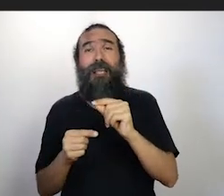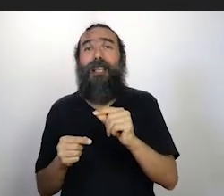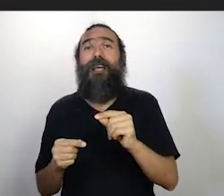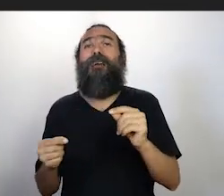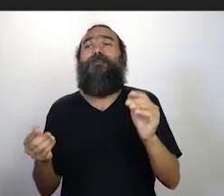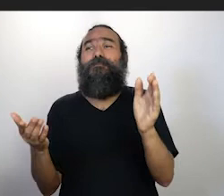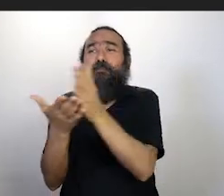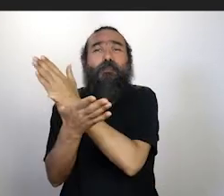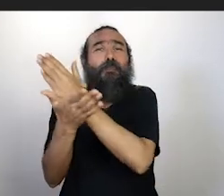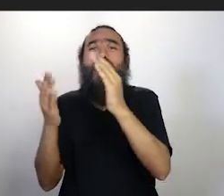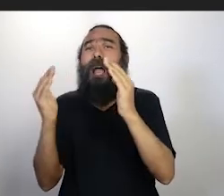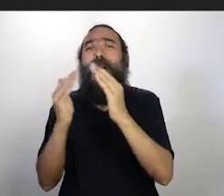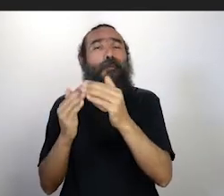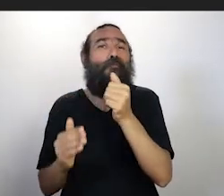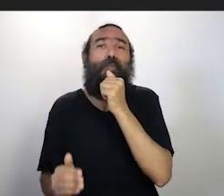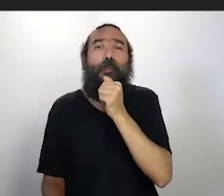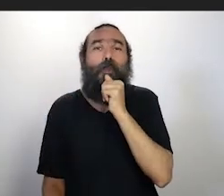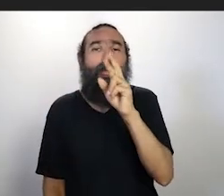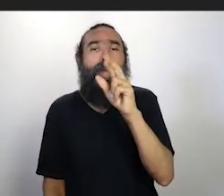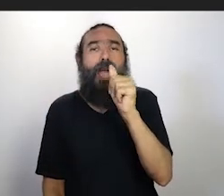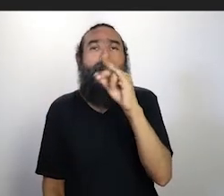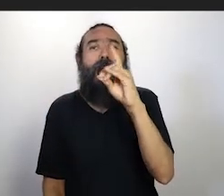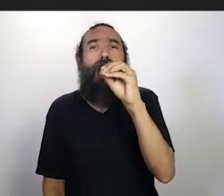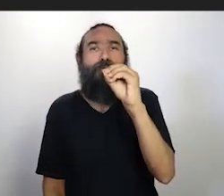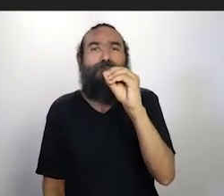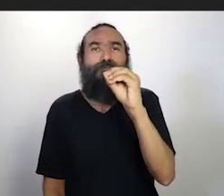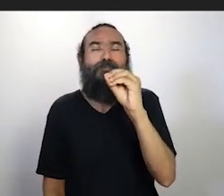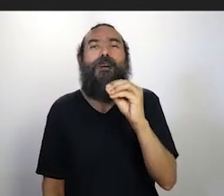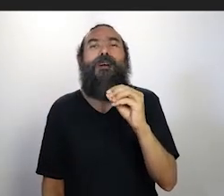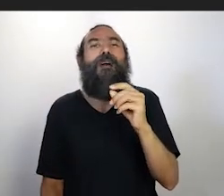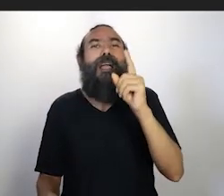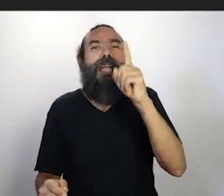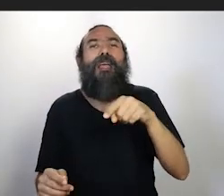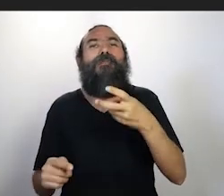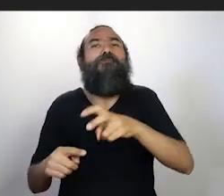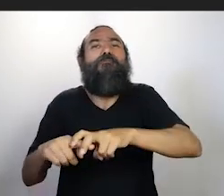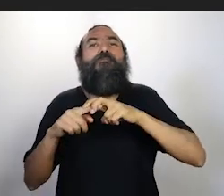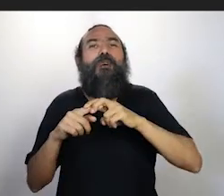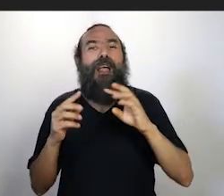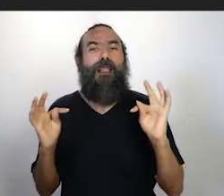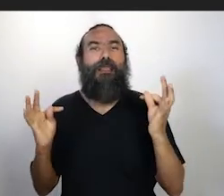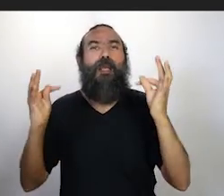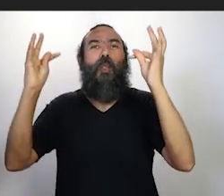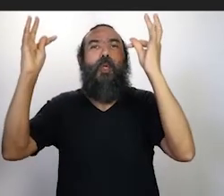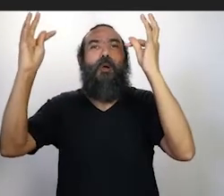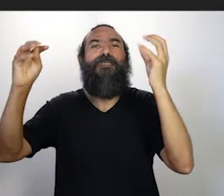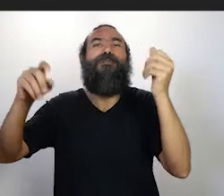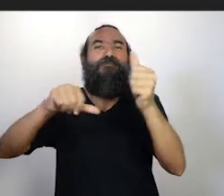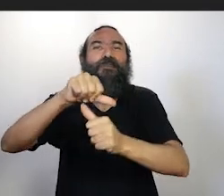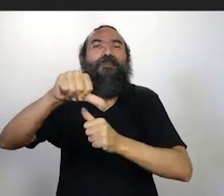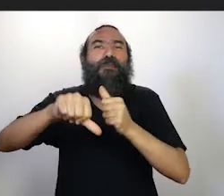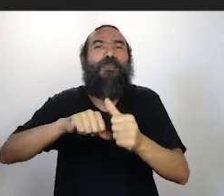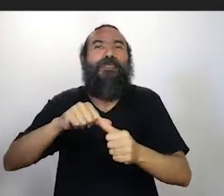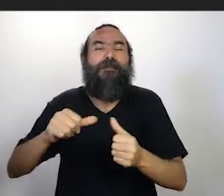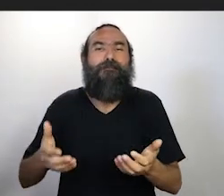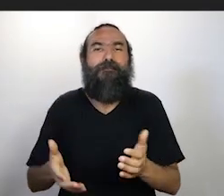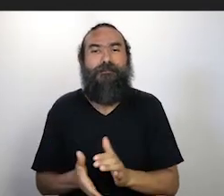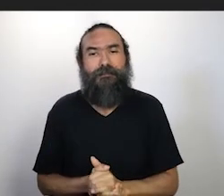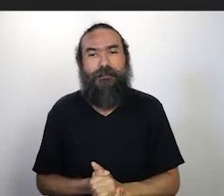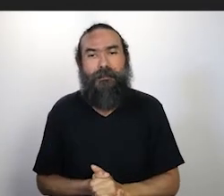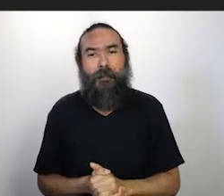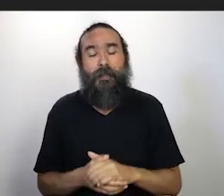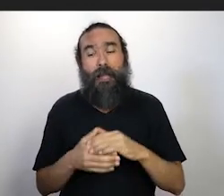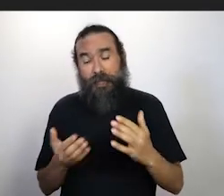gera um limitador, porque tem uma mudança tecnológica rápida. Vamos para a internet, criamos uma plataforma